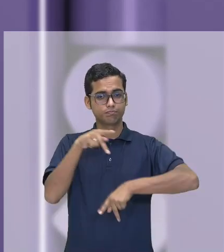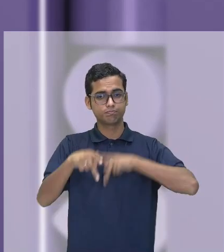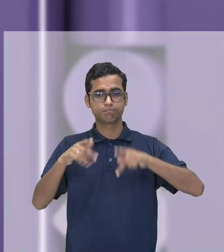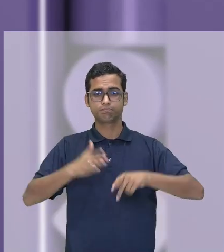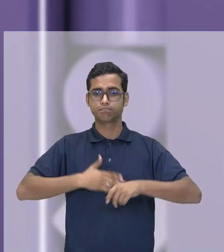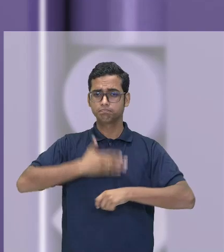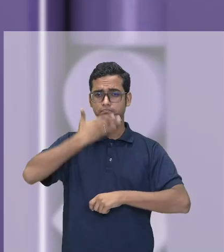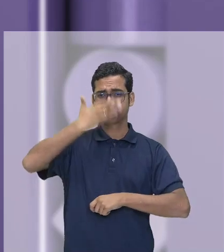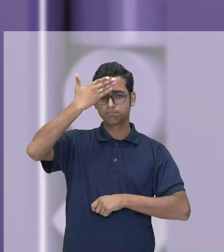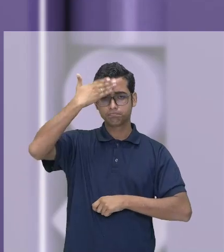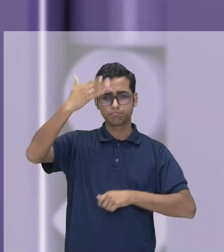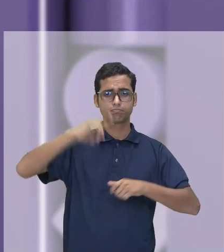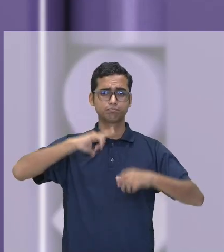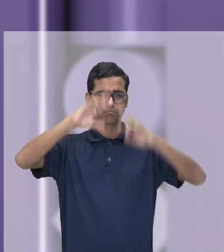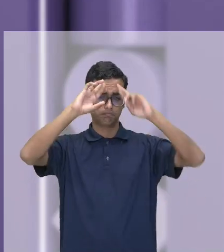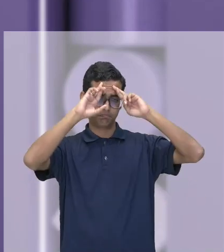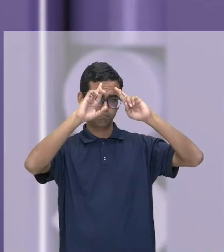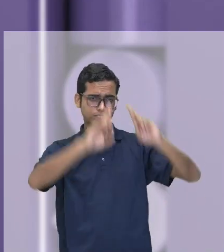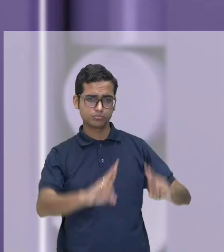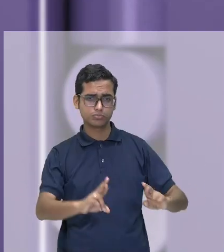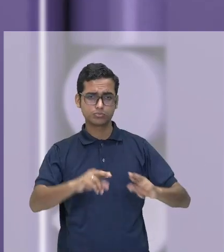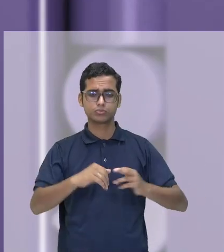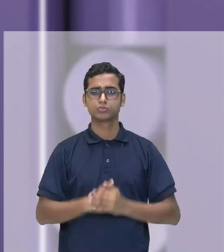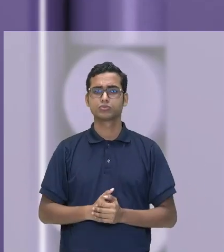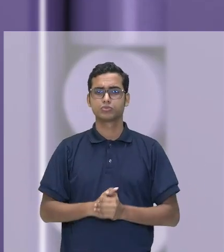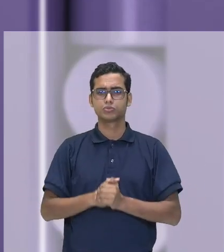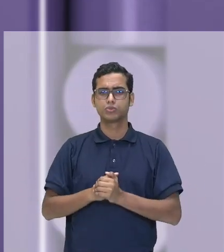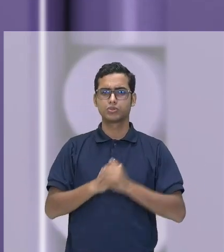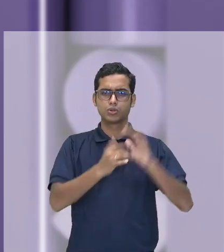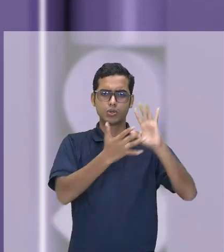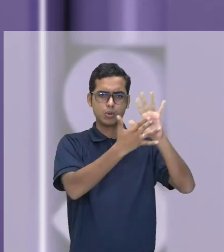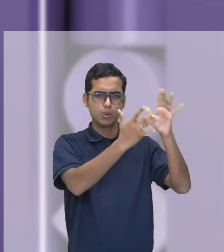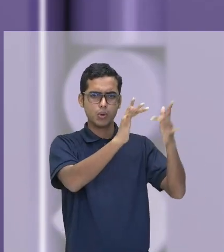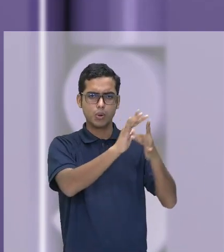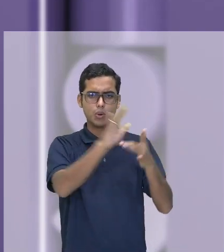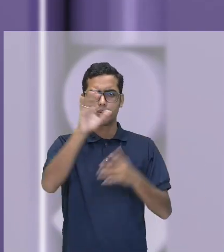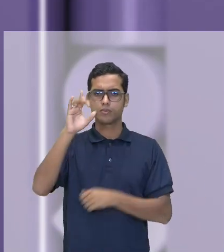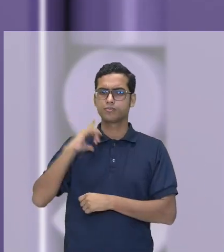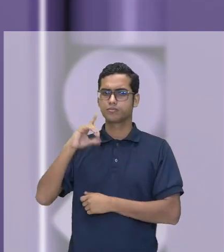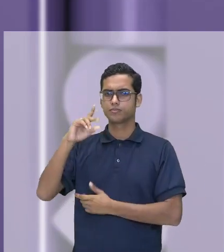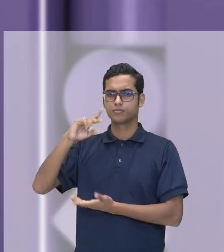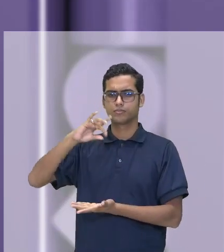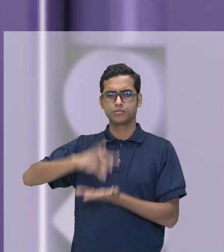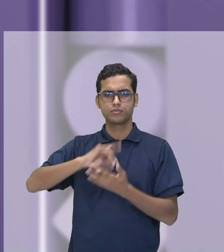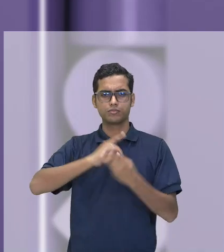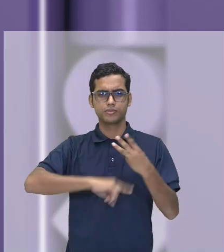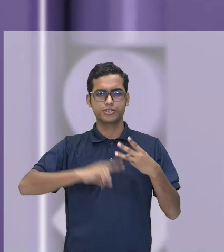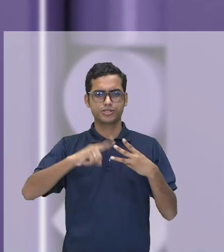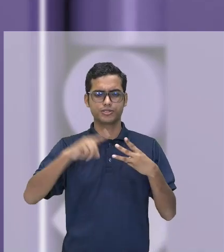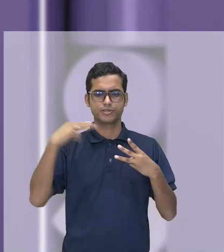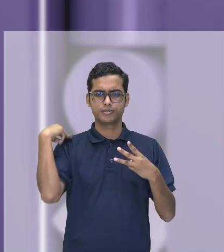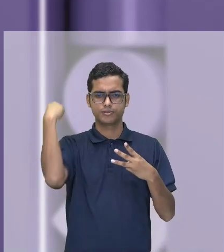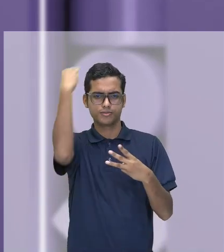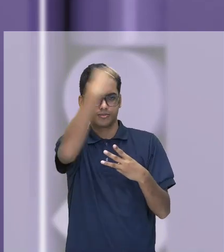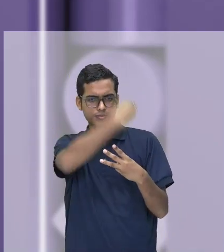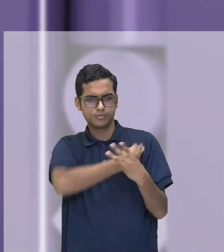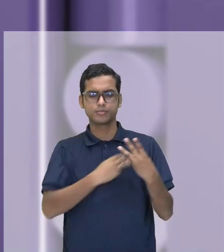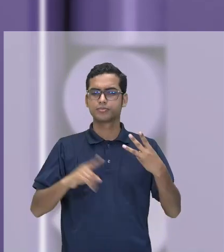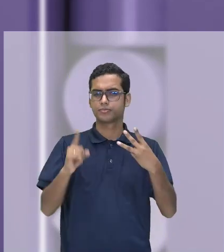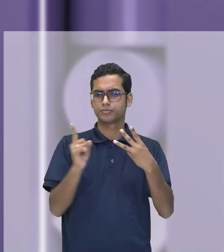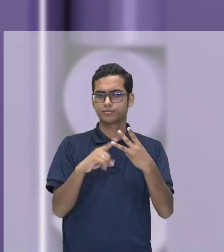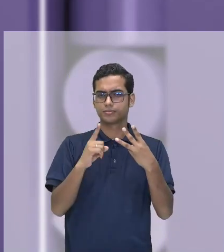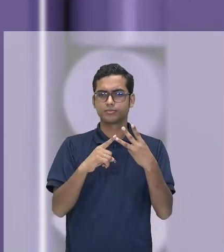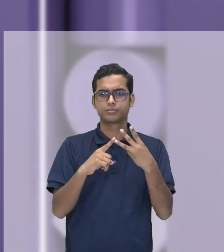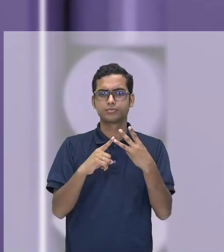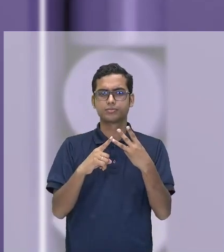de respeito, tanto com a figura de Jesus, quanto com a figura de Maria e dos profetas judeus também. Mas